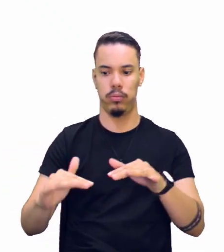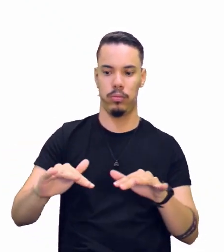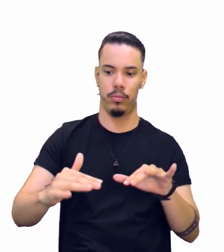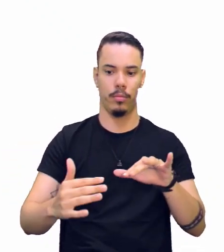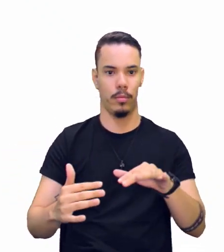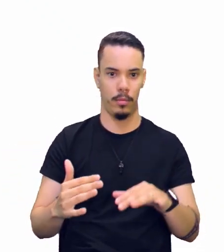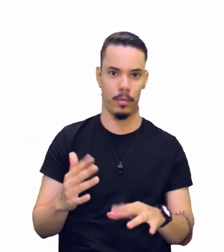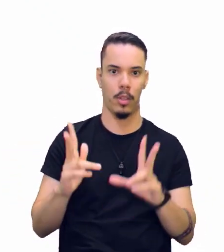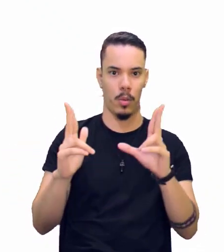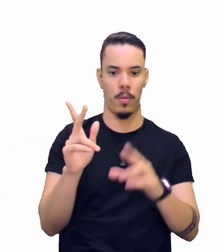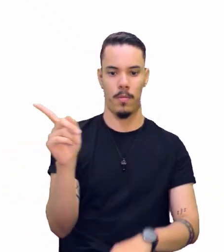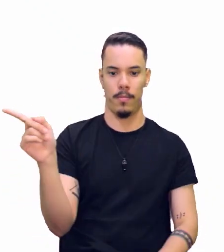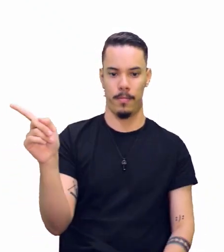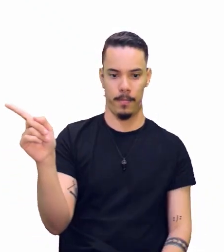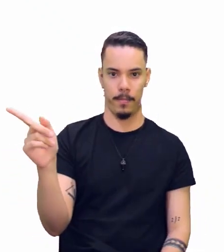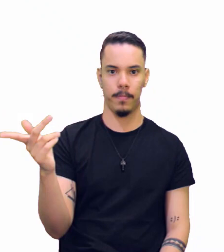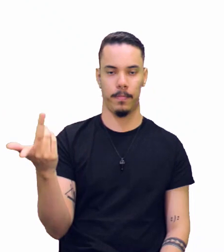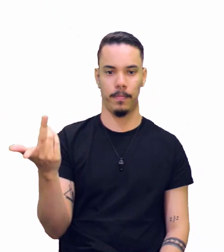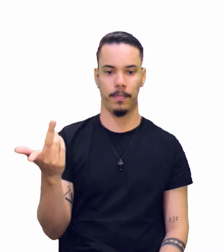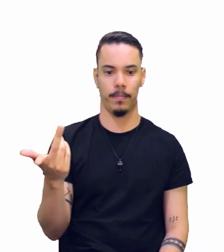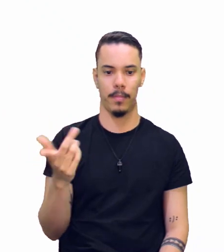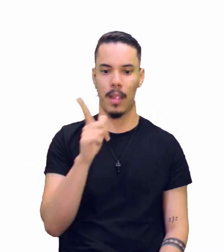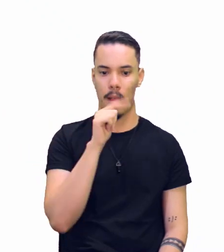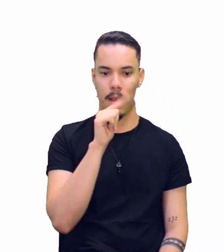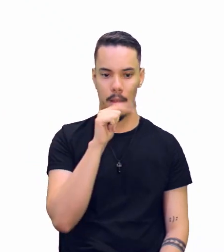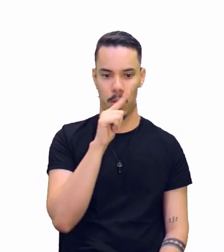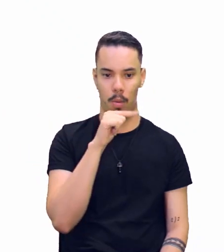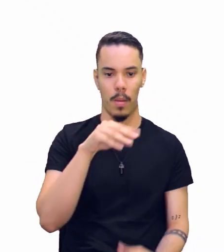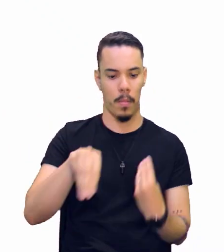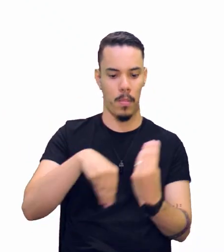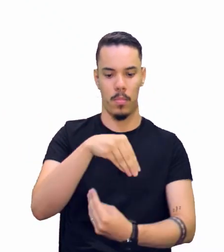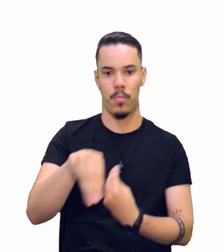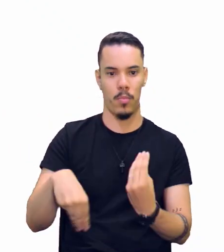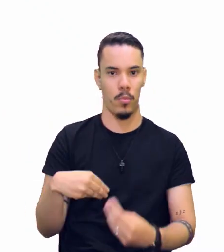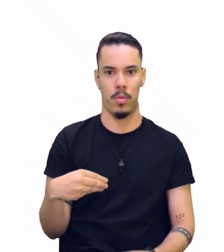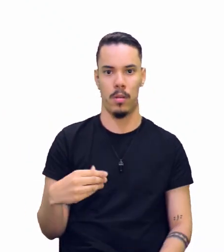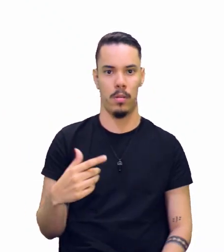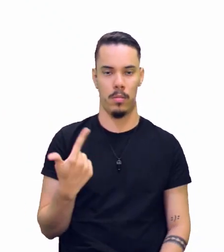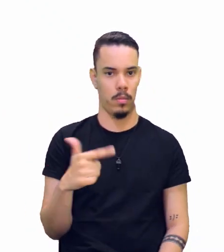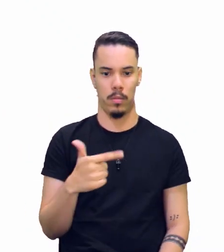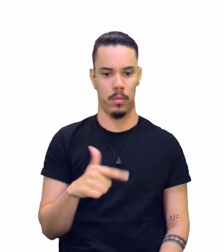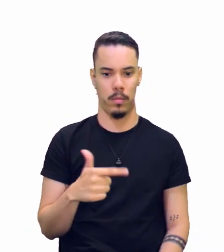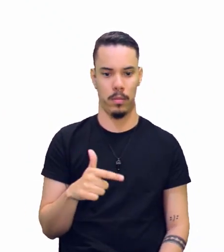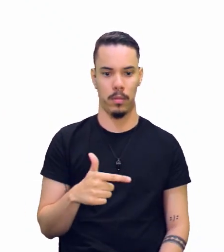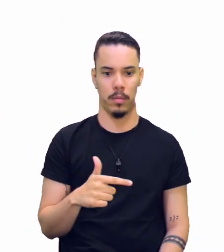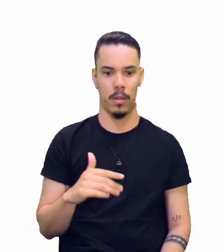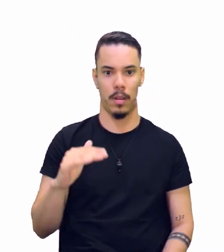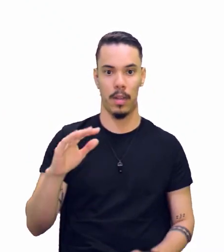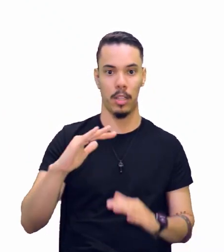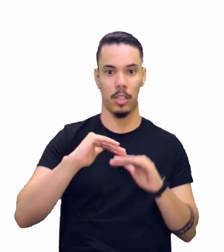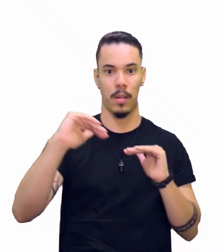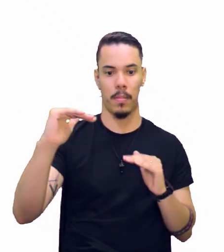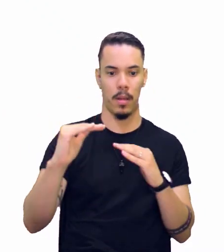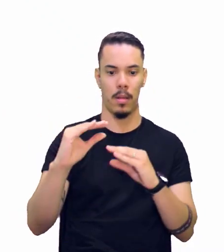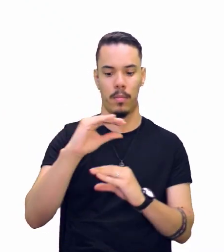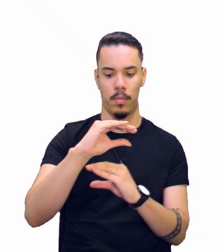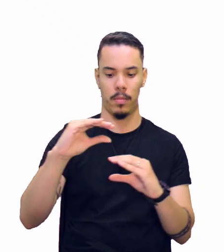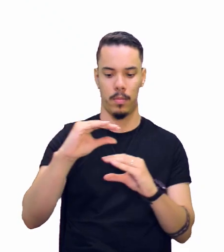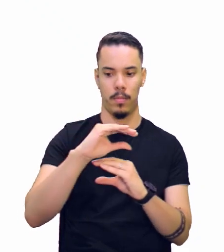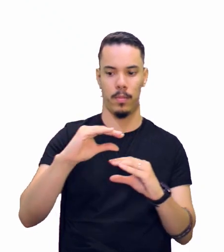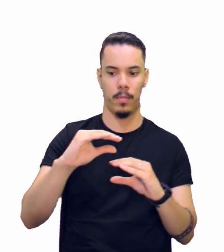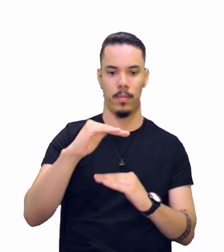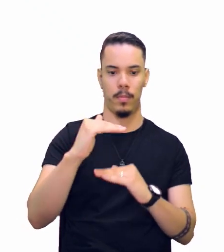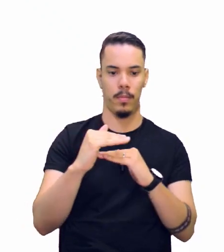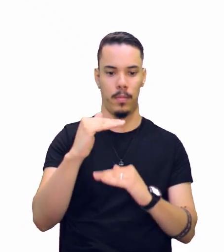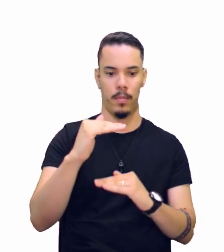boiar exatamente aí na água e não vai fazer essa imersão na água, você não consegue colocar lá embaixo, ele vai ficar